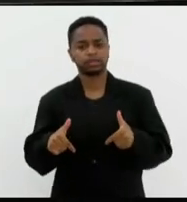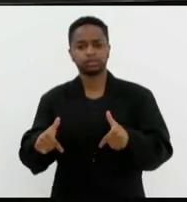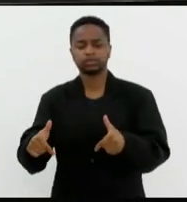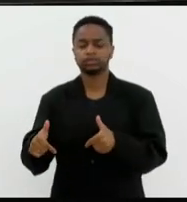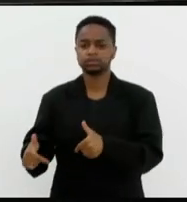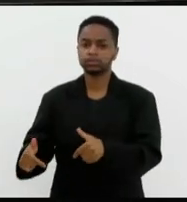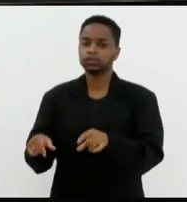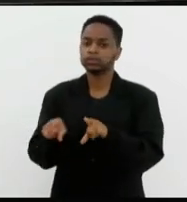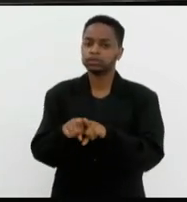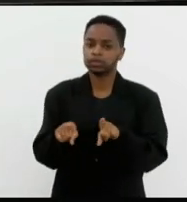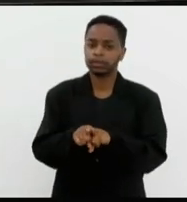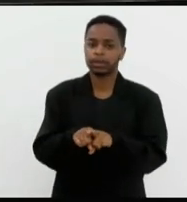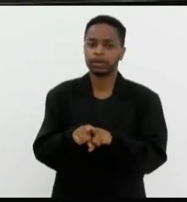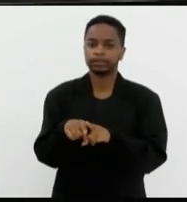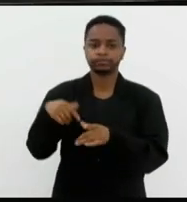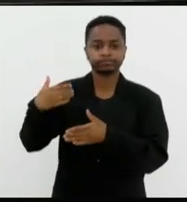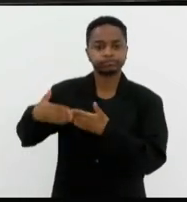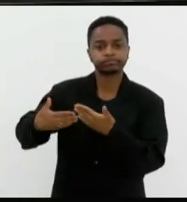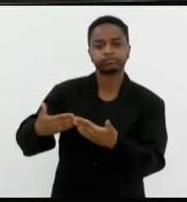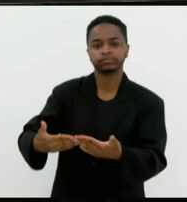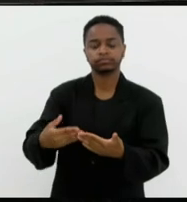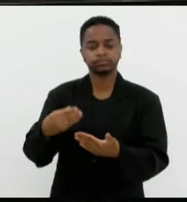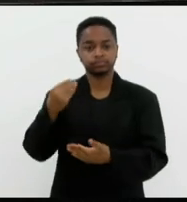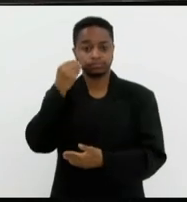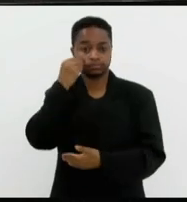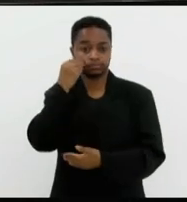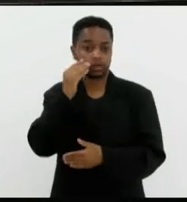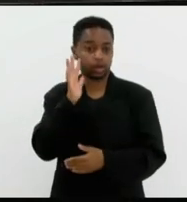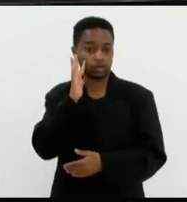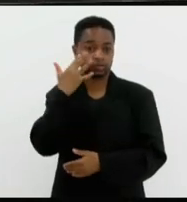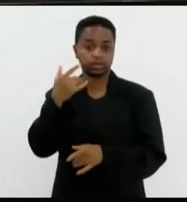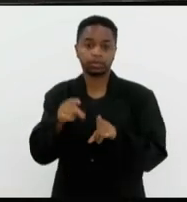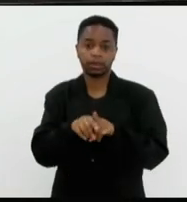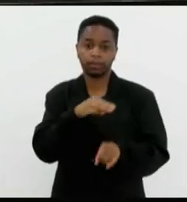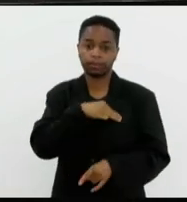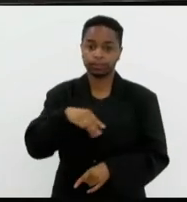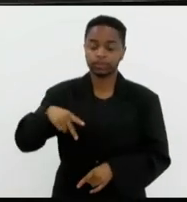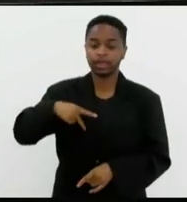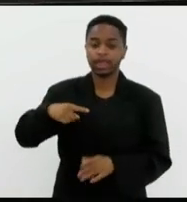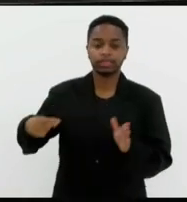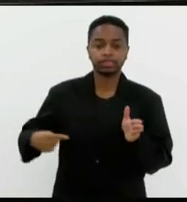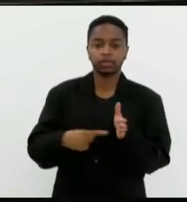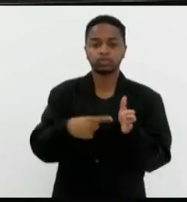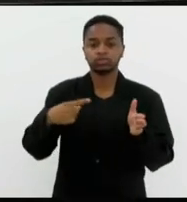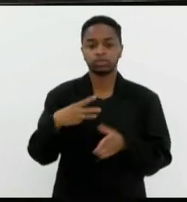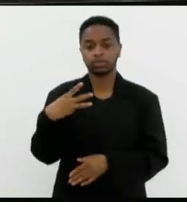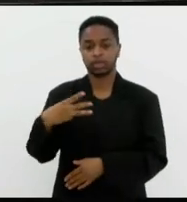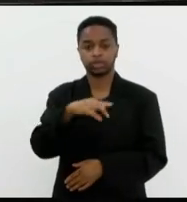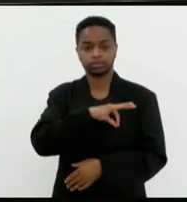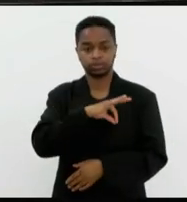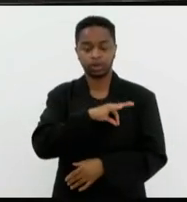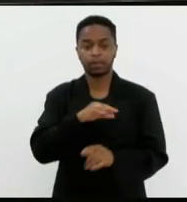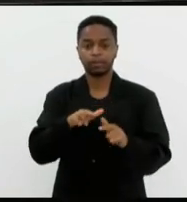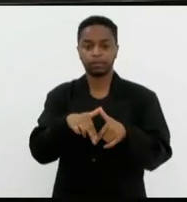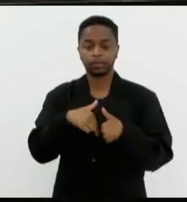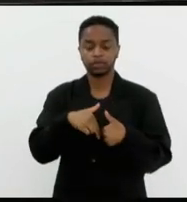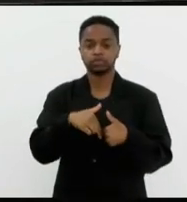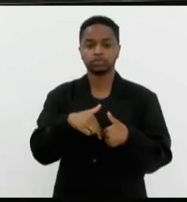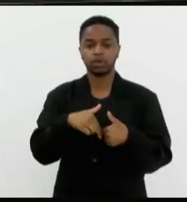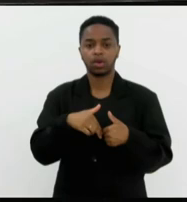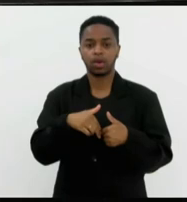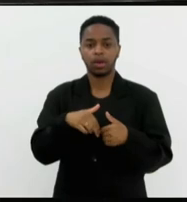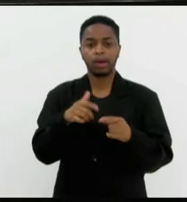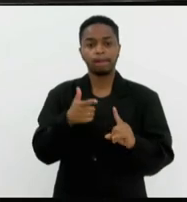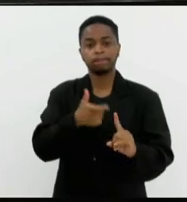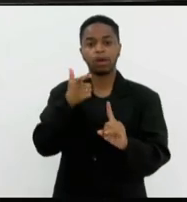vários procedimentos foram tomados, o Ministério Público denunciou 3 policiais por homicídio doloso. O